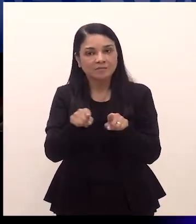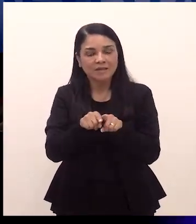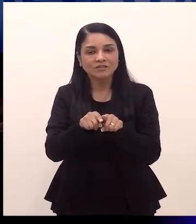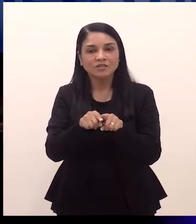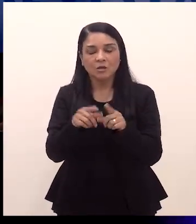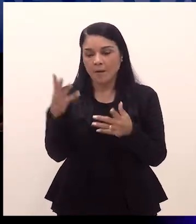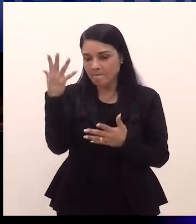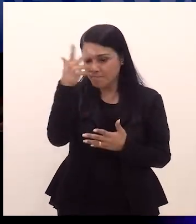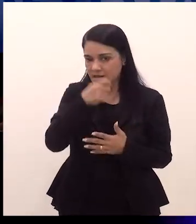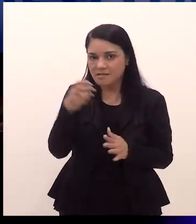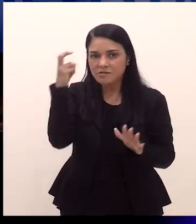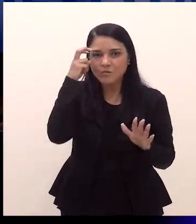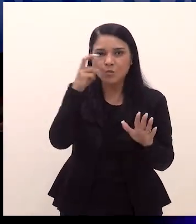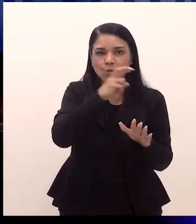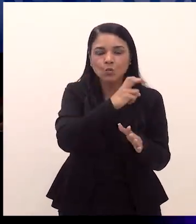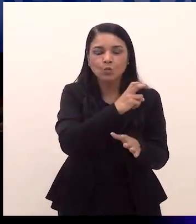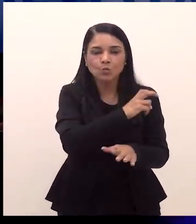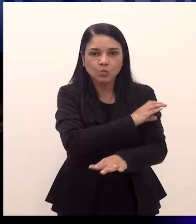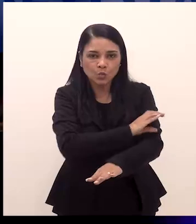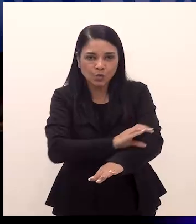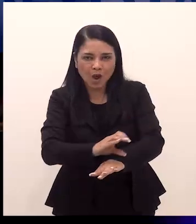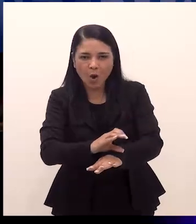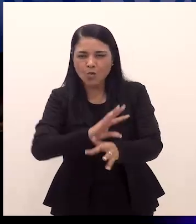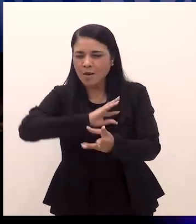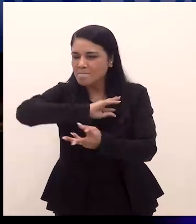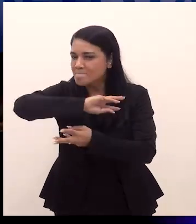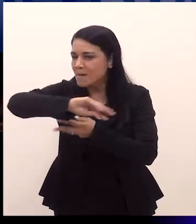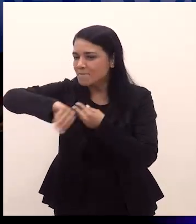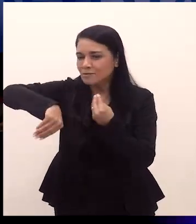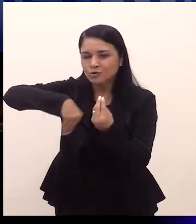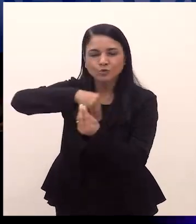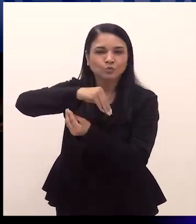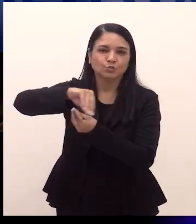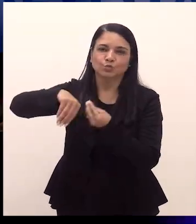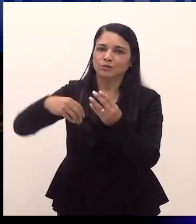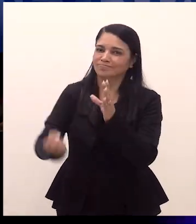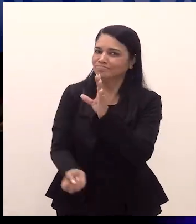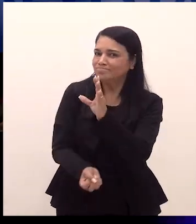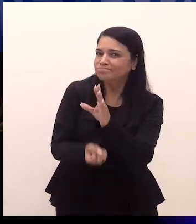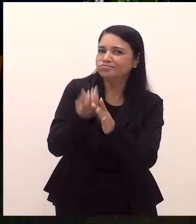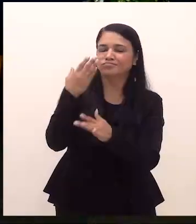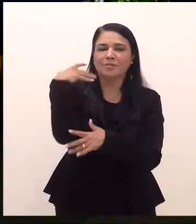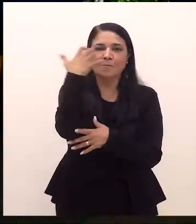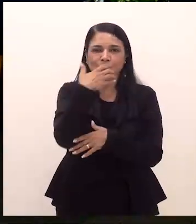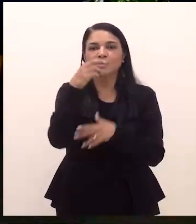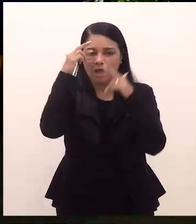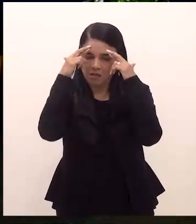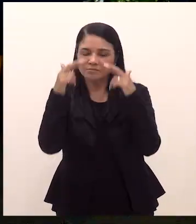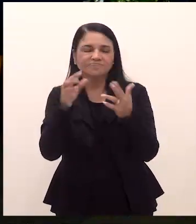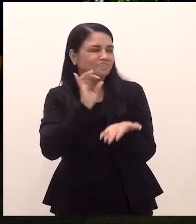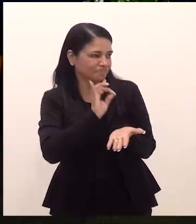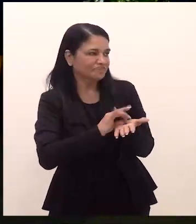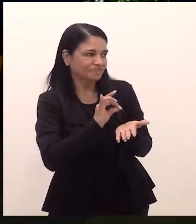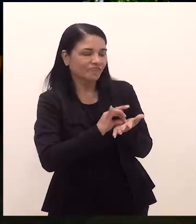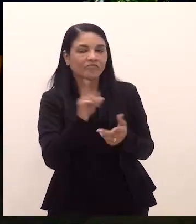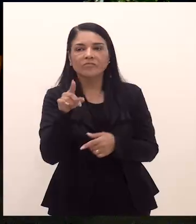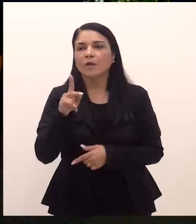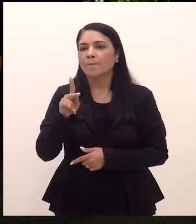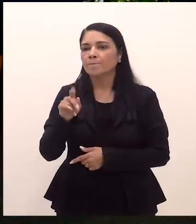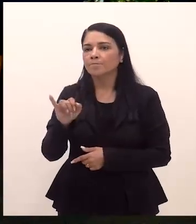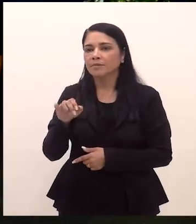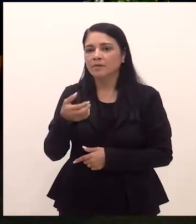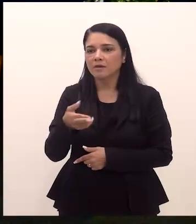tem uma beleza cultural que sai dessa mistura que é muito própria, né? E isso é muito respeitado no... Sim,